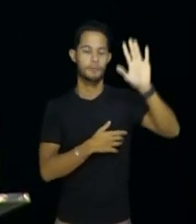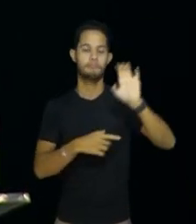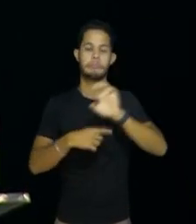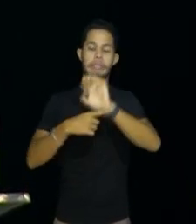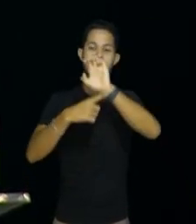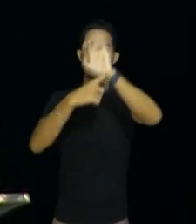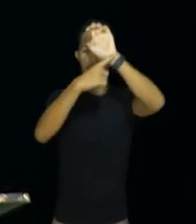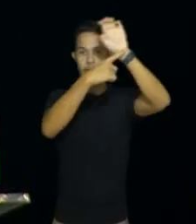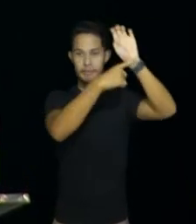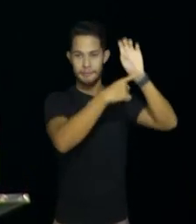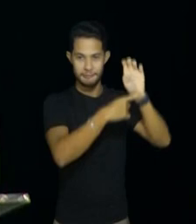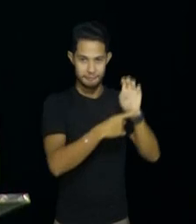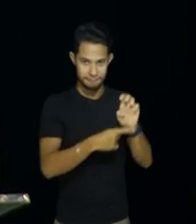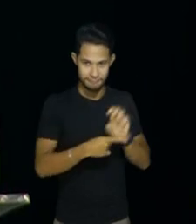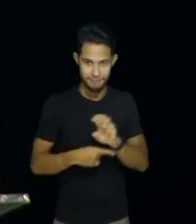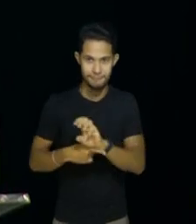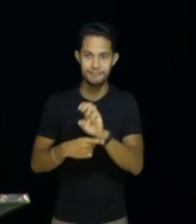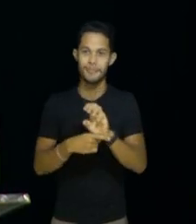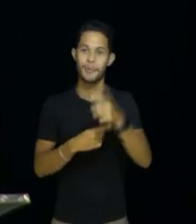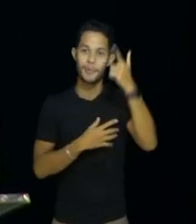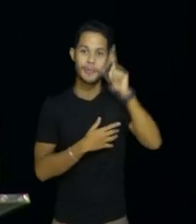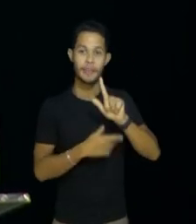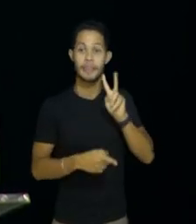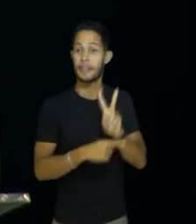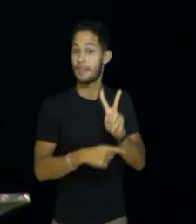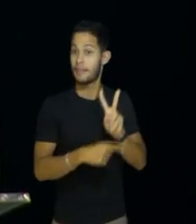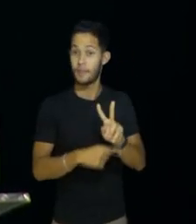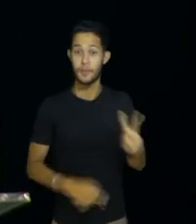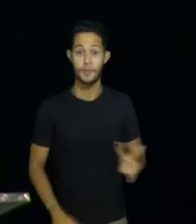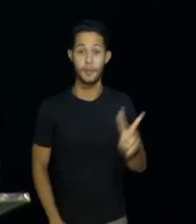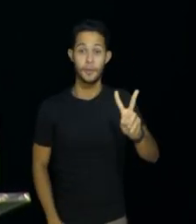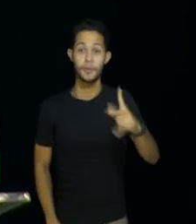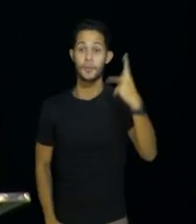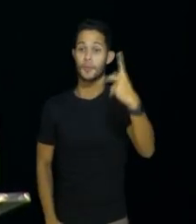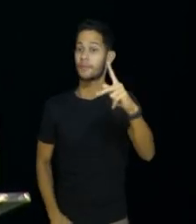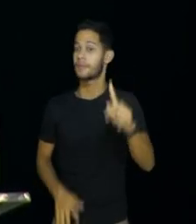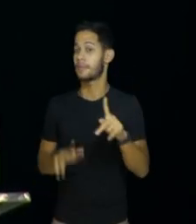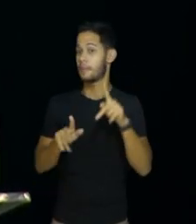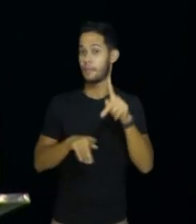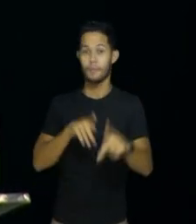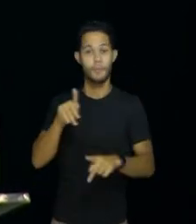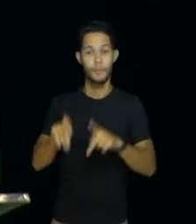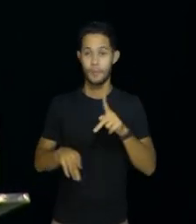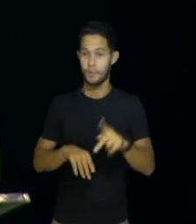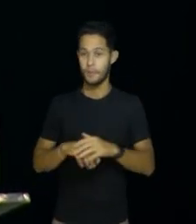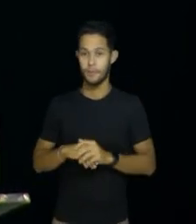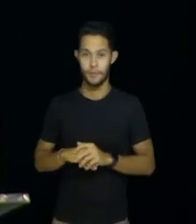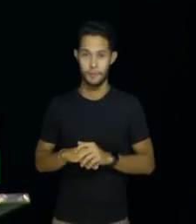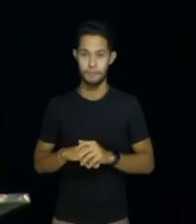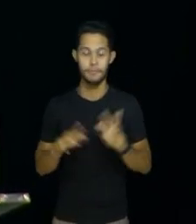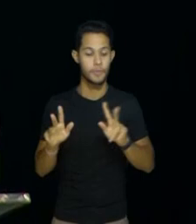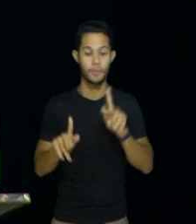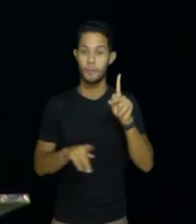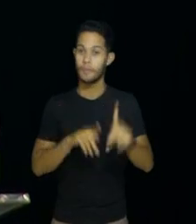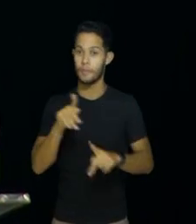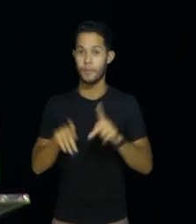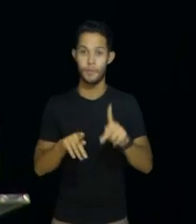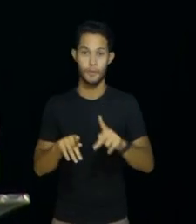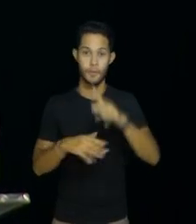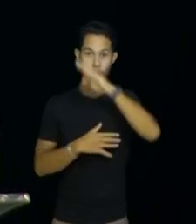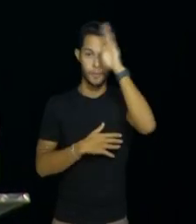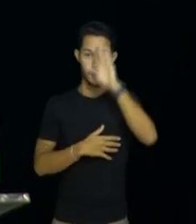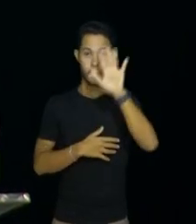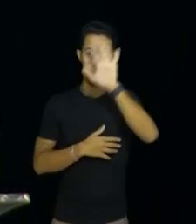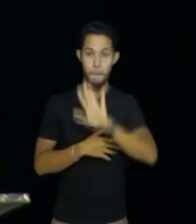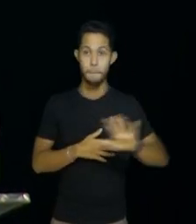em defesa dos valores do seu povo. E o povo brasileiro é majoritariamente cristão, em defesa da vida,